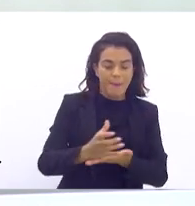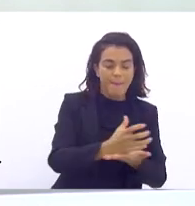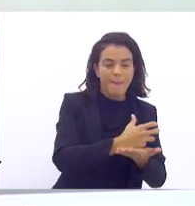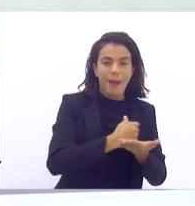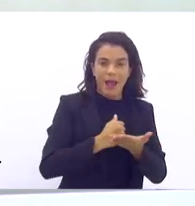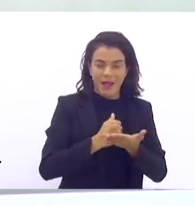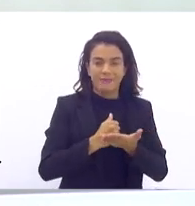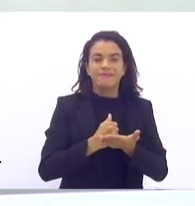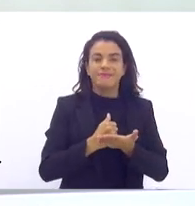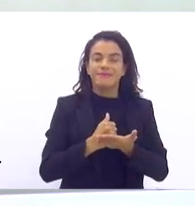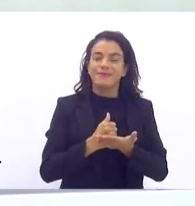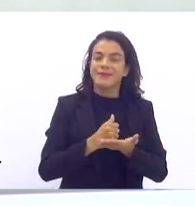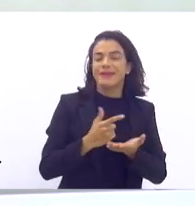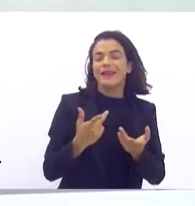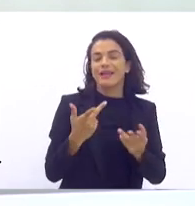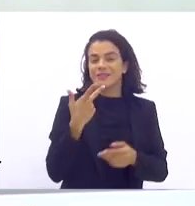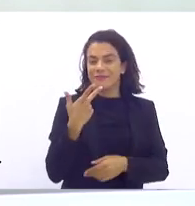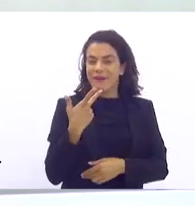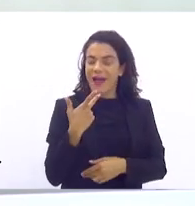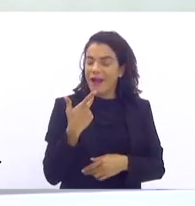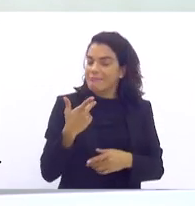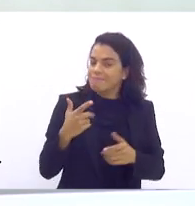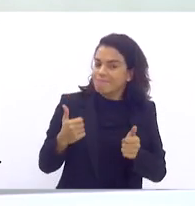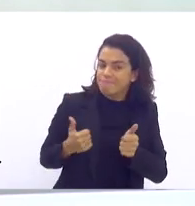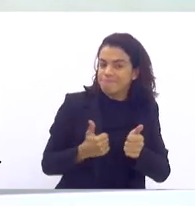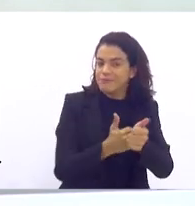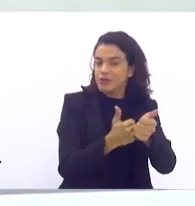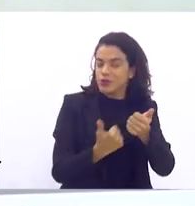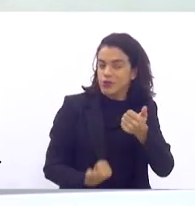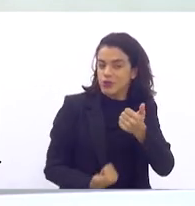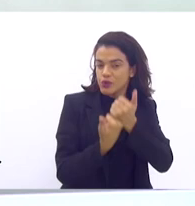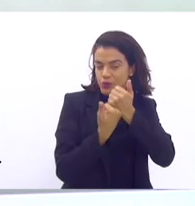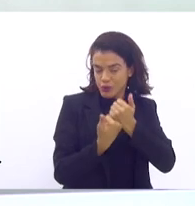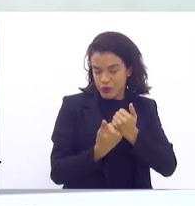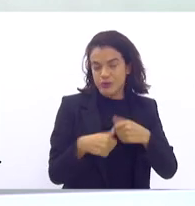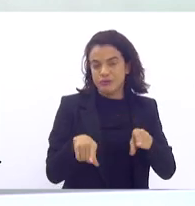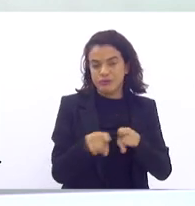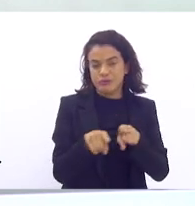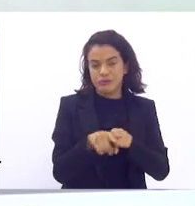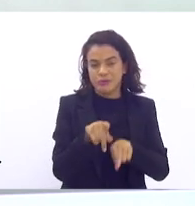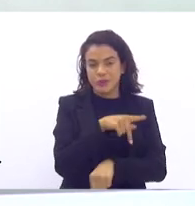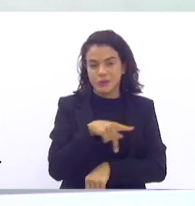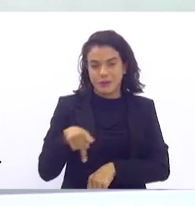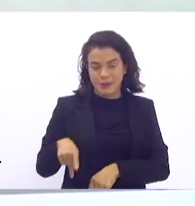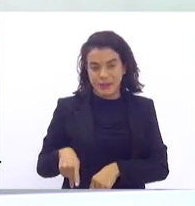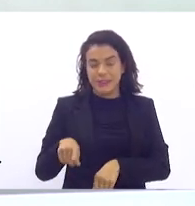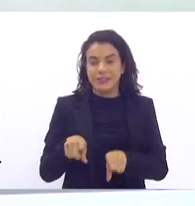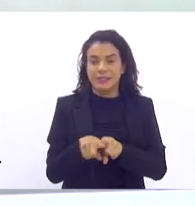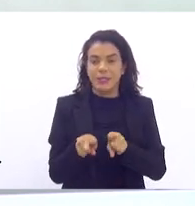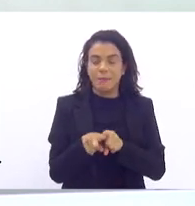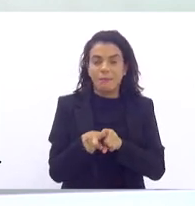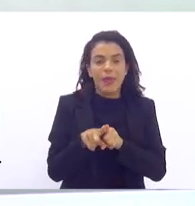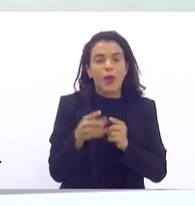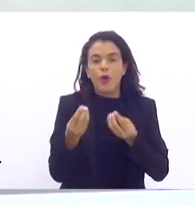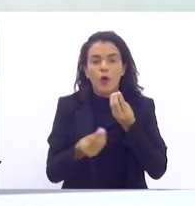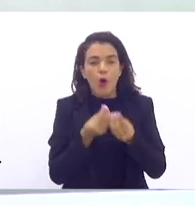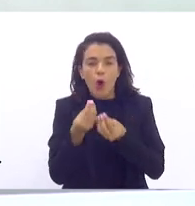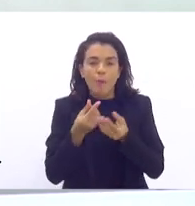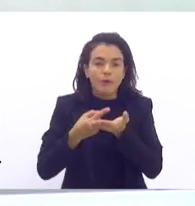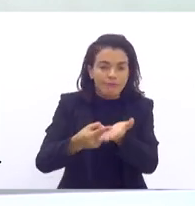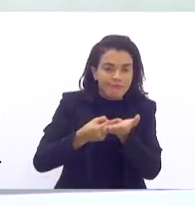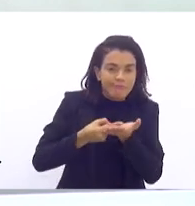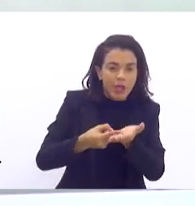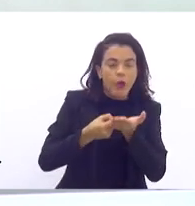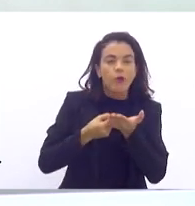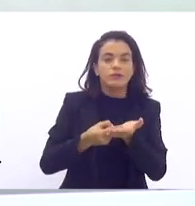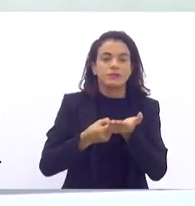couro com o nosso Presidente André Corrêa da importância que tem de reestruturar essa renegociação das dívidas